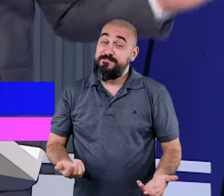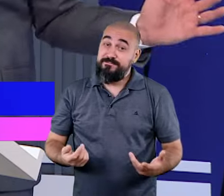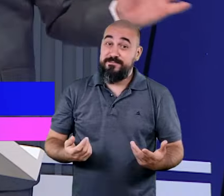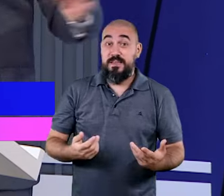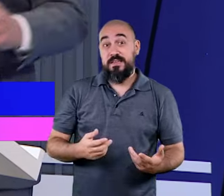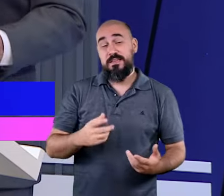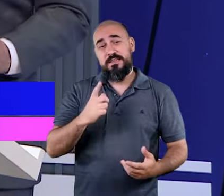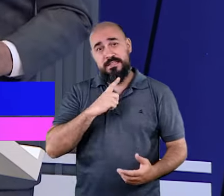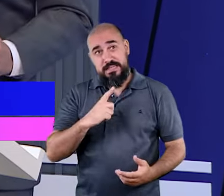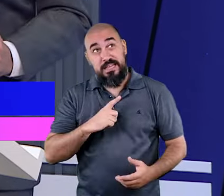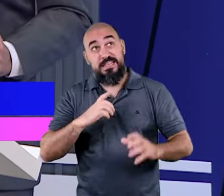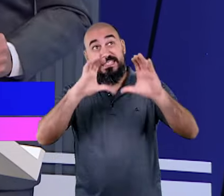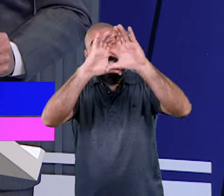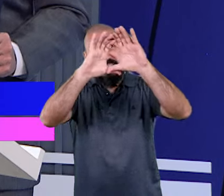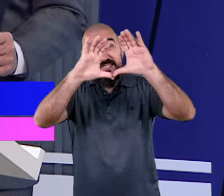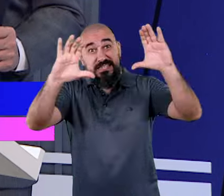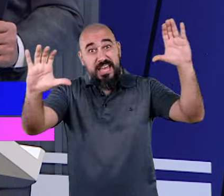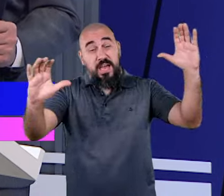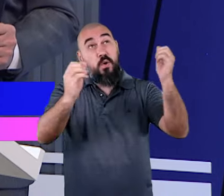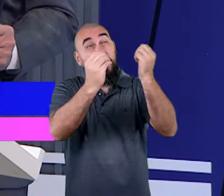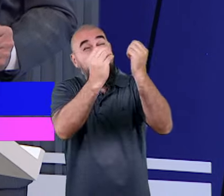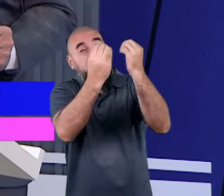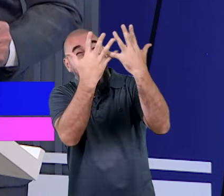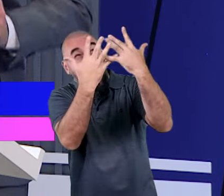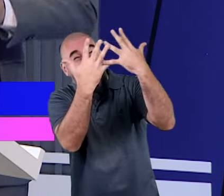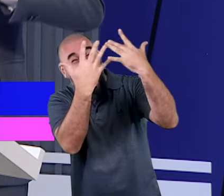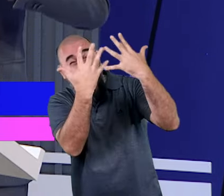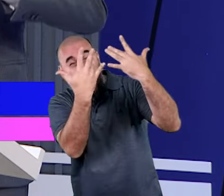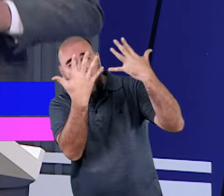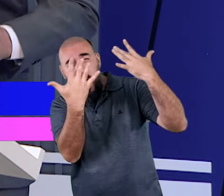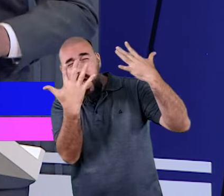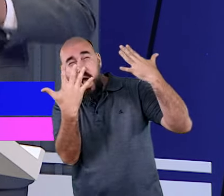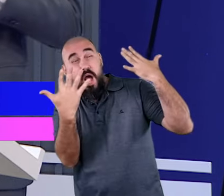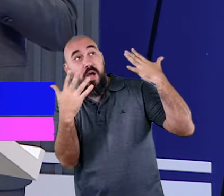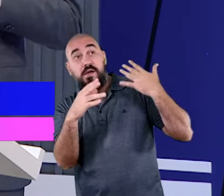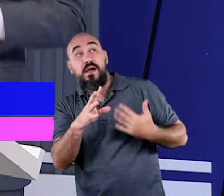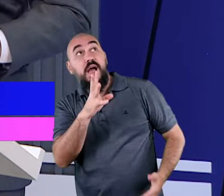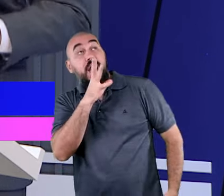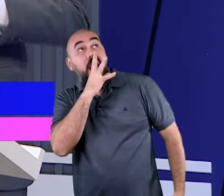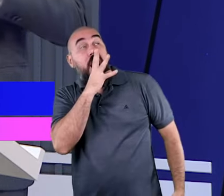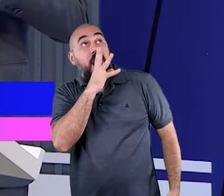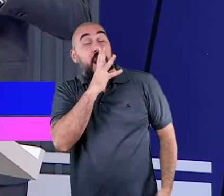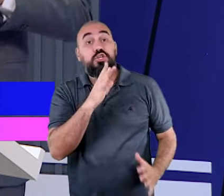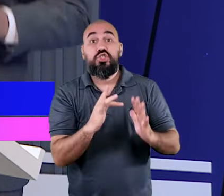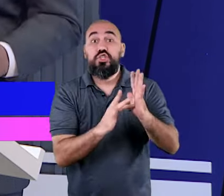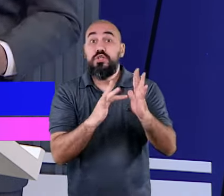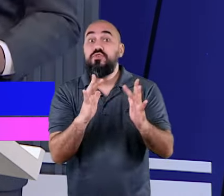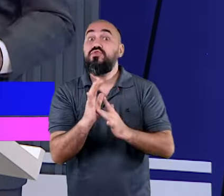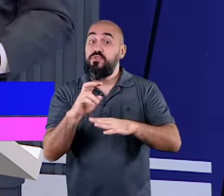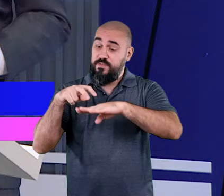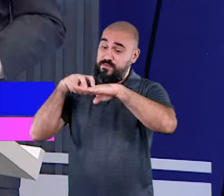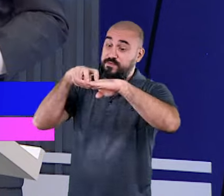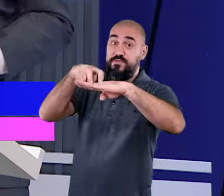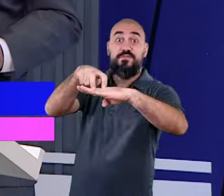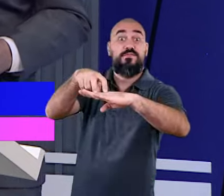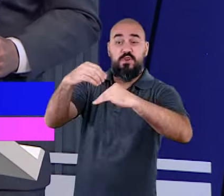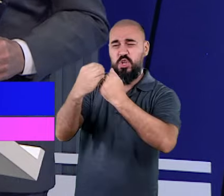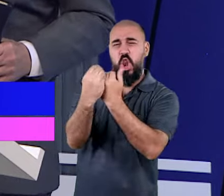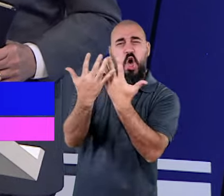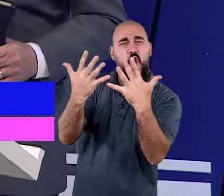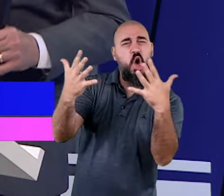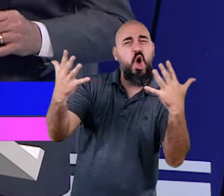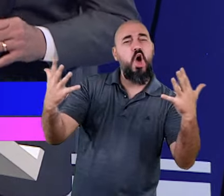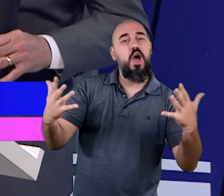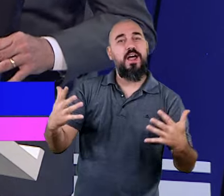fogo no céu, nós vamos contemplar Jesus Cristo retornando em glória para nos